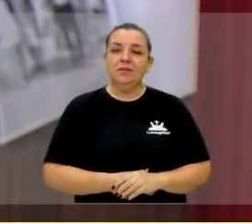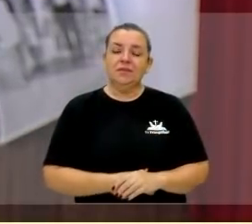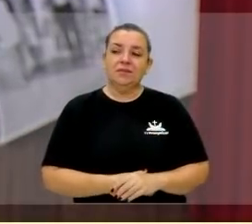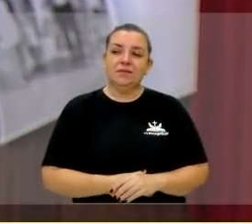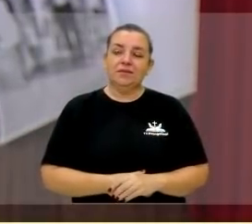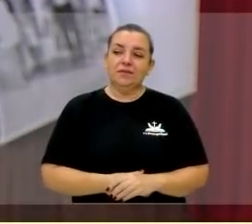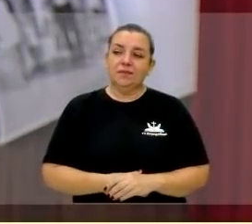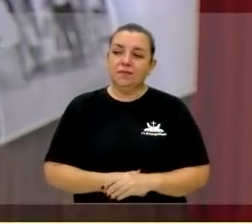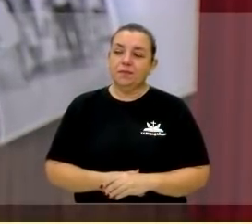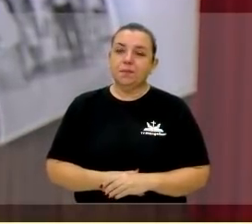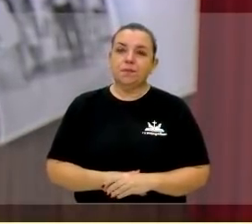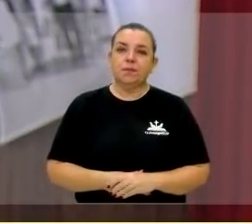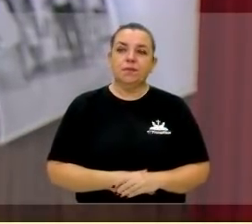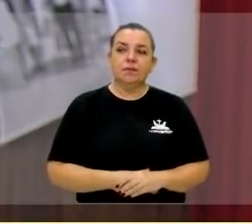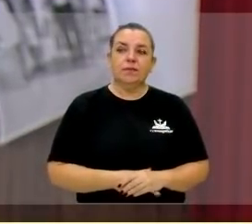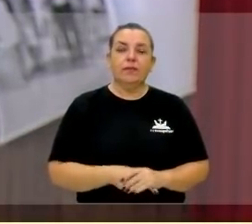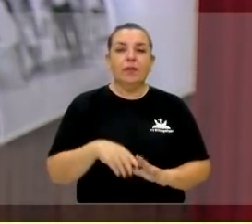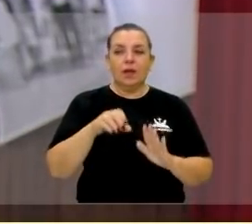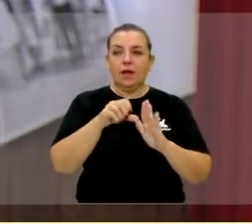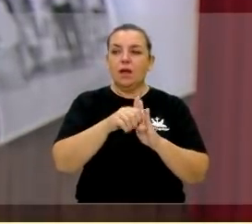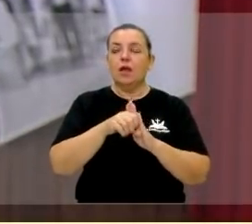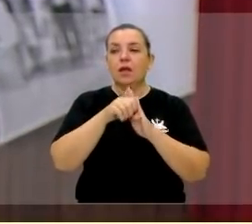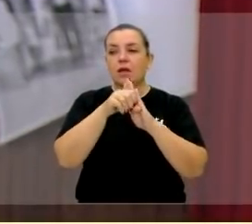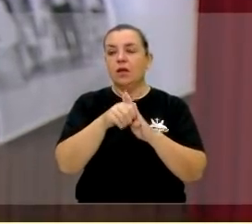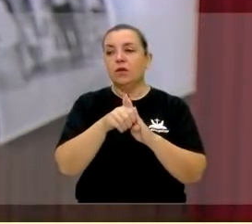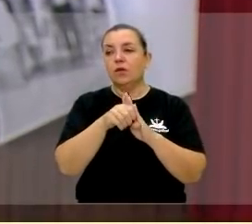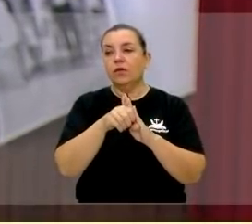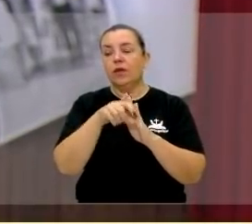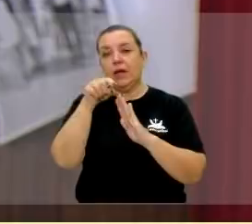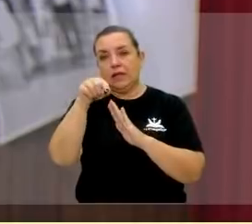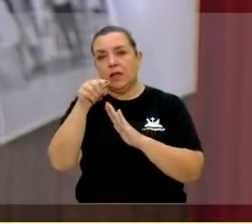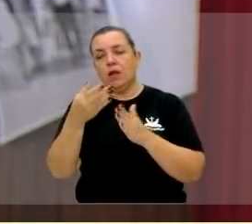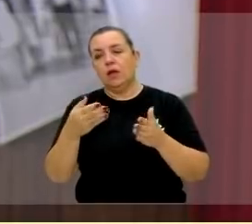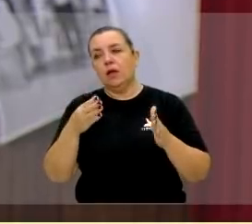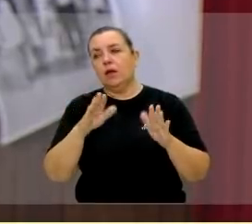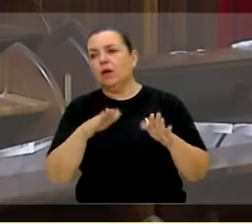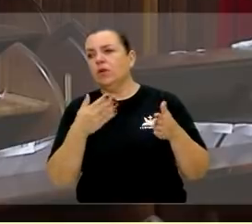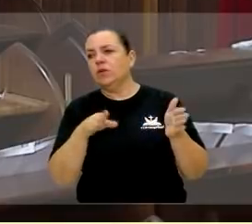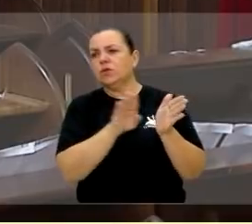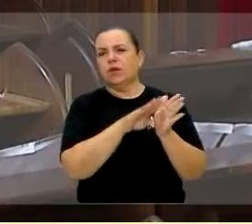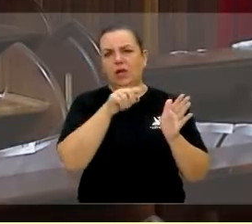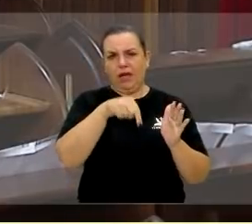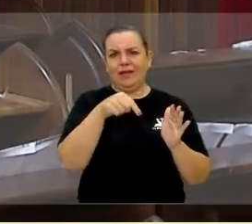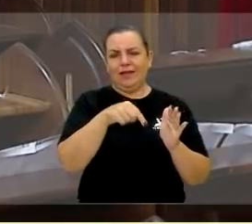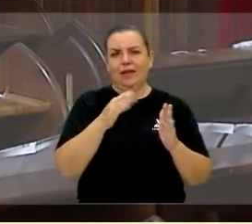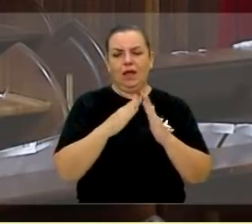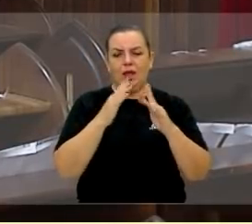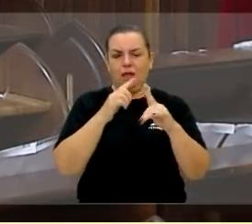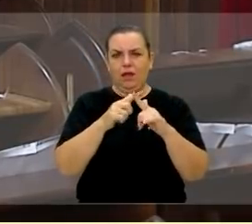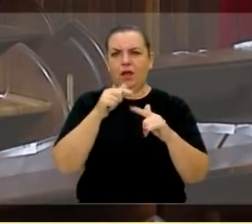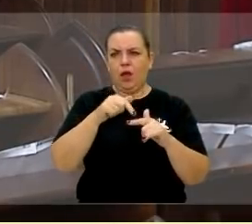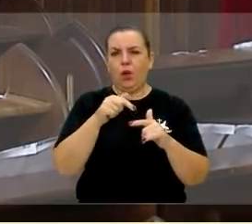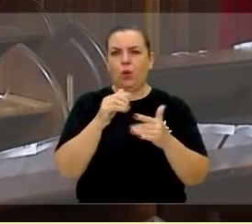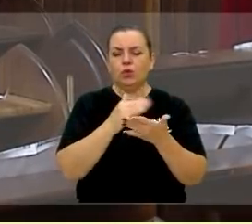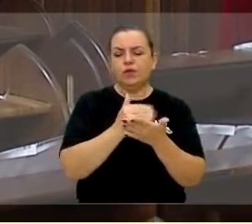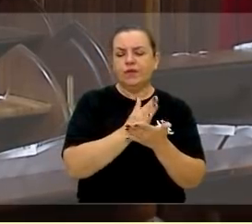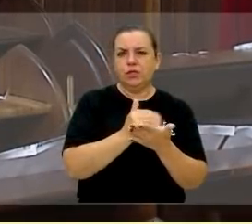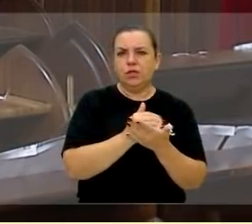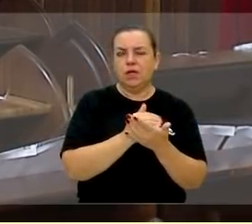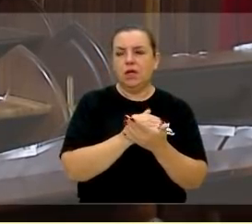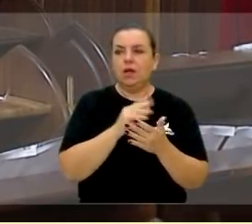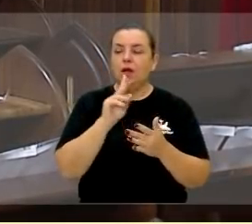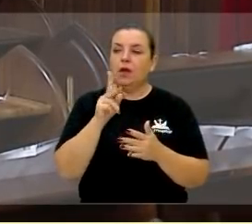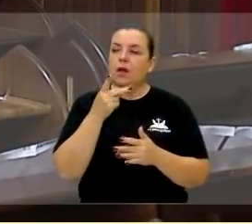dessa novena, que na verdade quando eu cheguei aqui eu preparei e dividi, veja como ele diz.